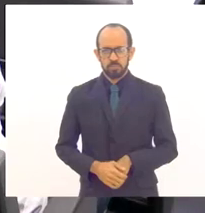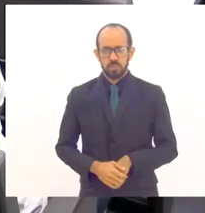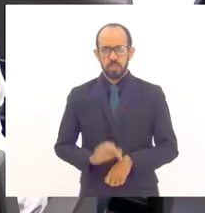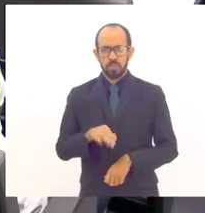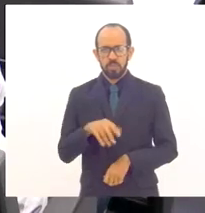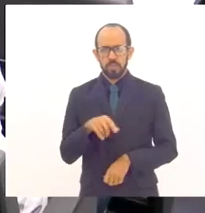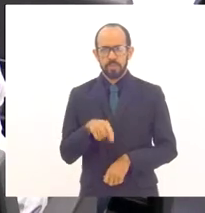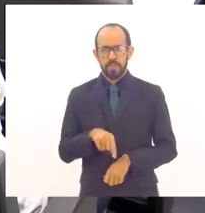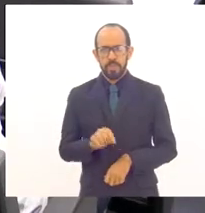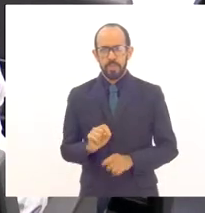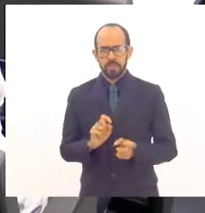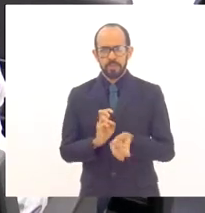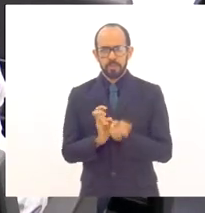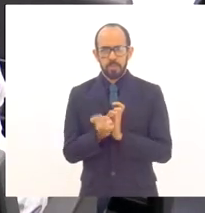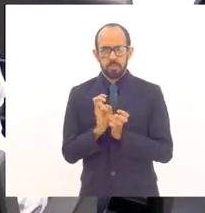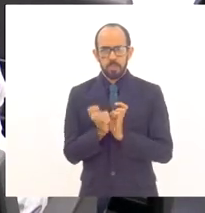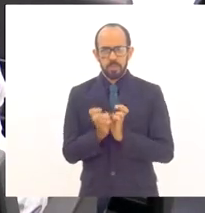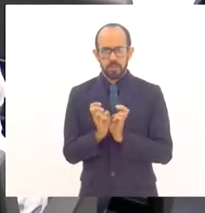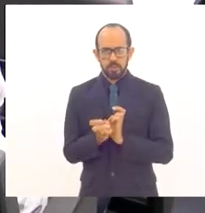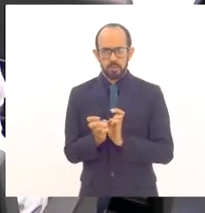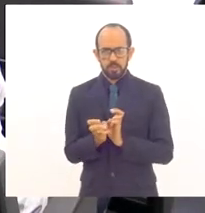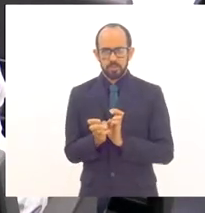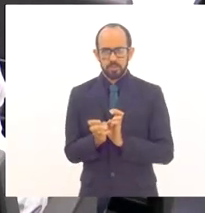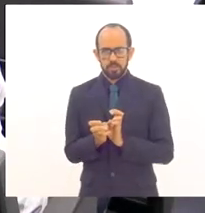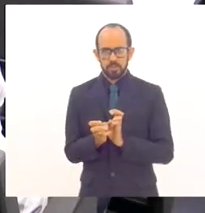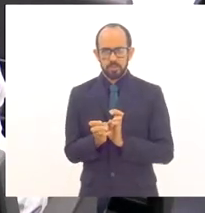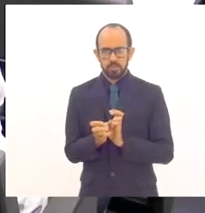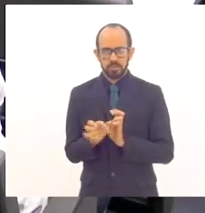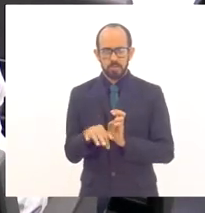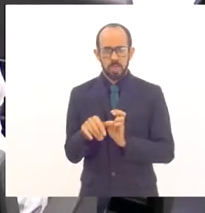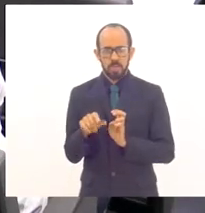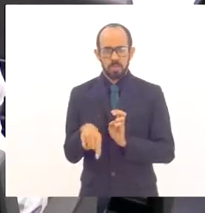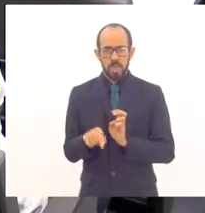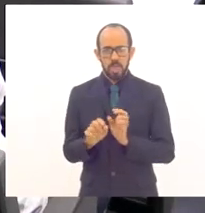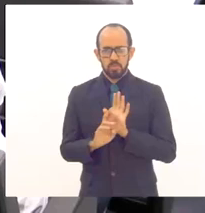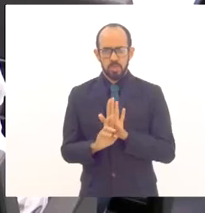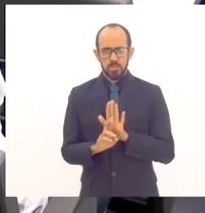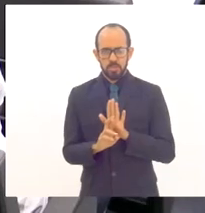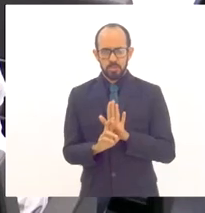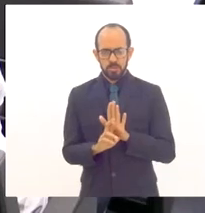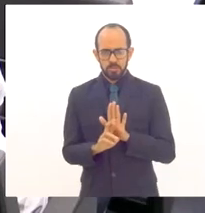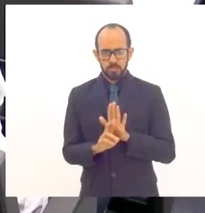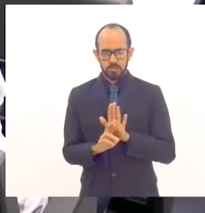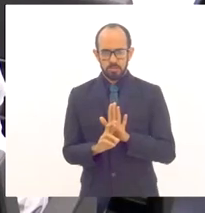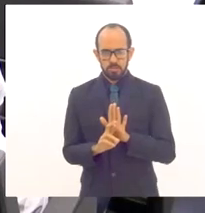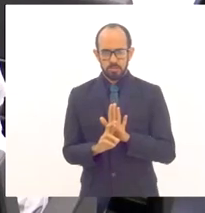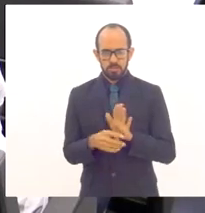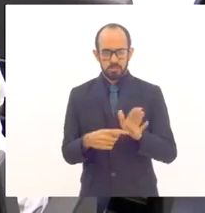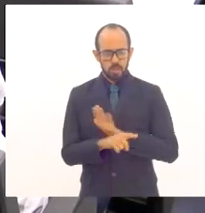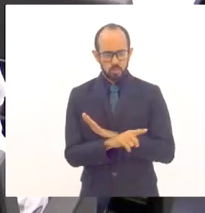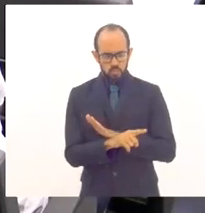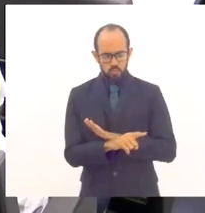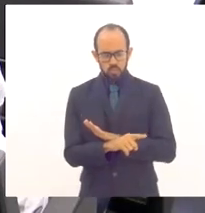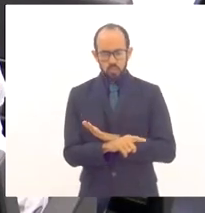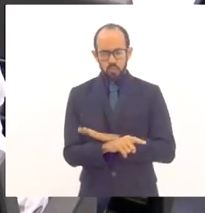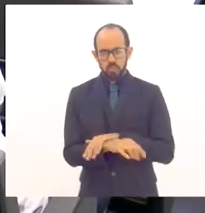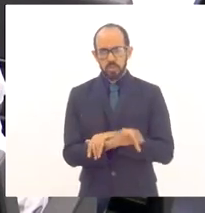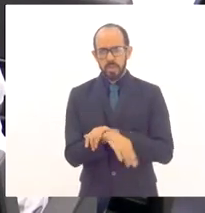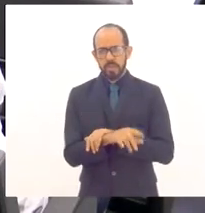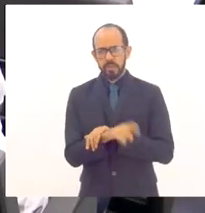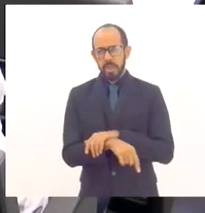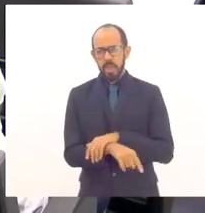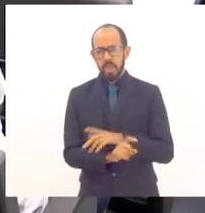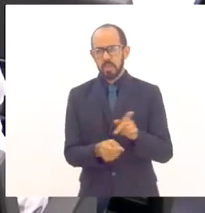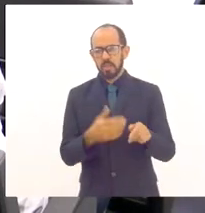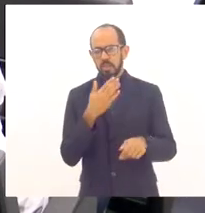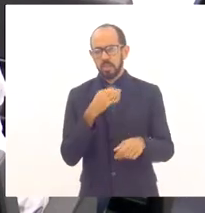esses capoeiristas? Isso. Quem são esses capoeiristas? Quem são esses capoeiristas e